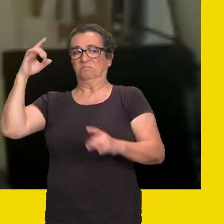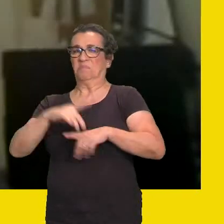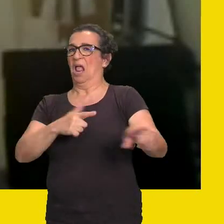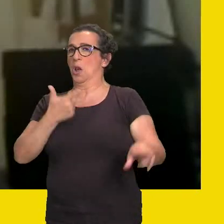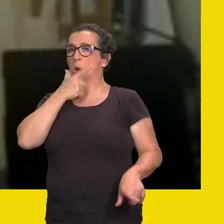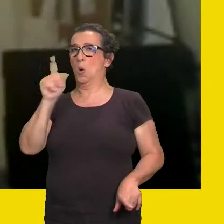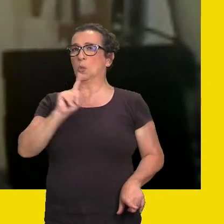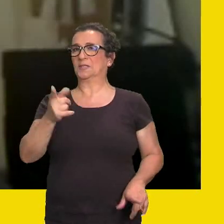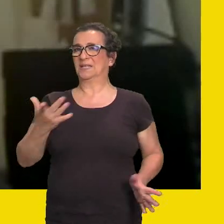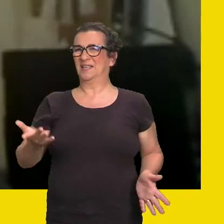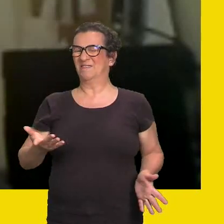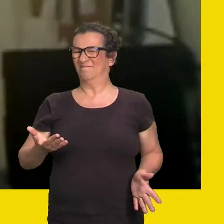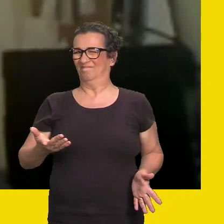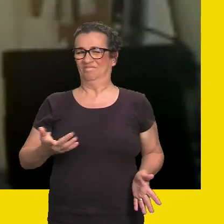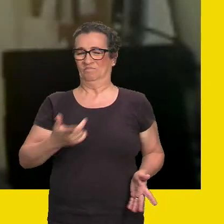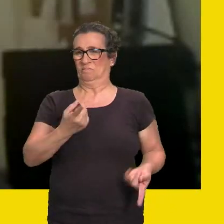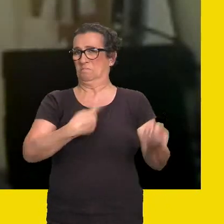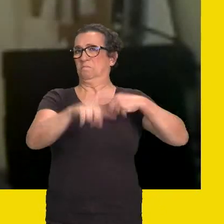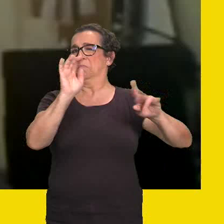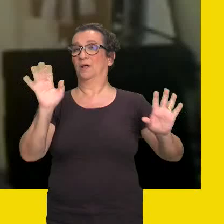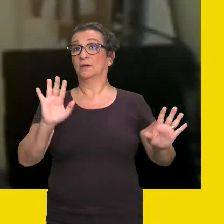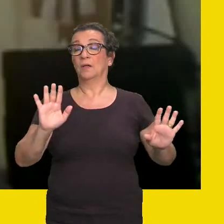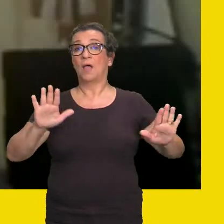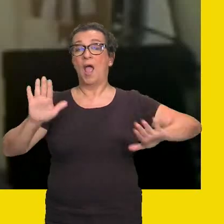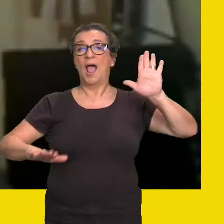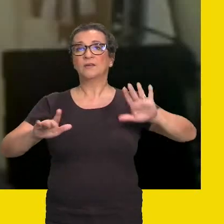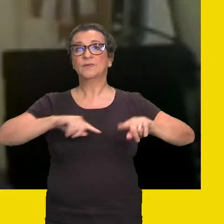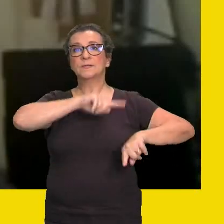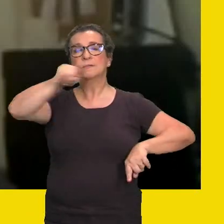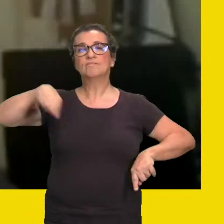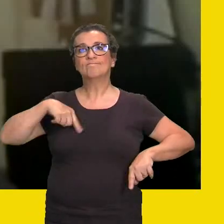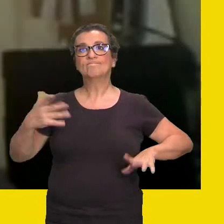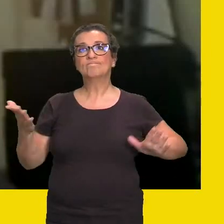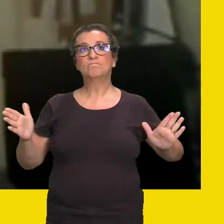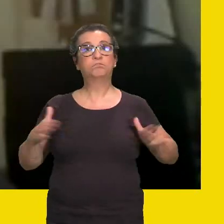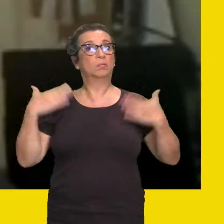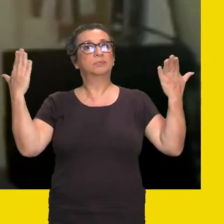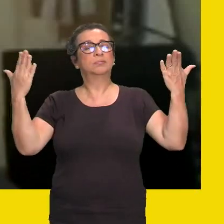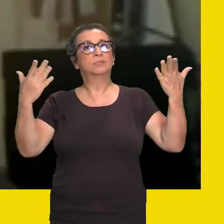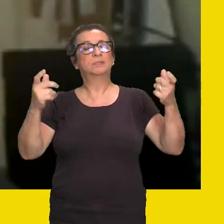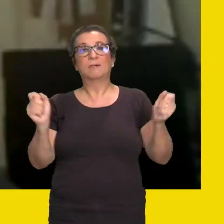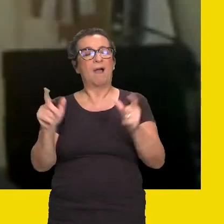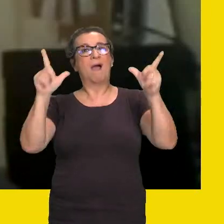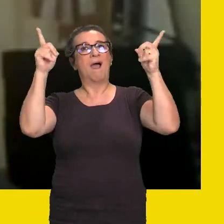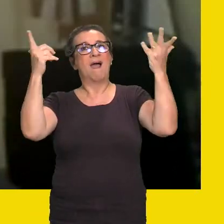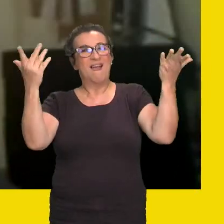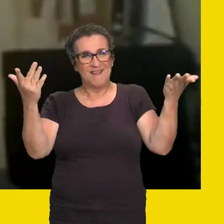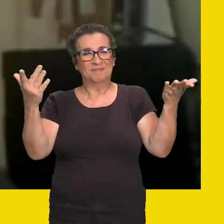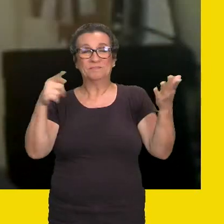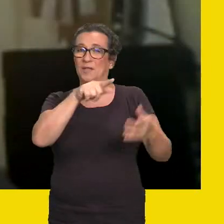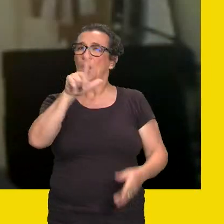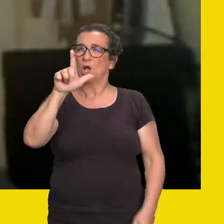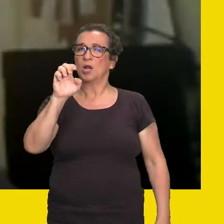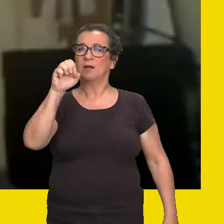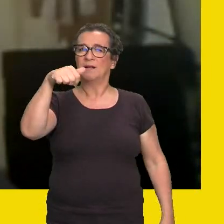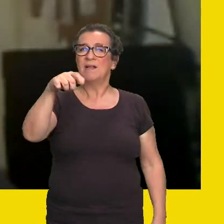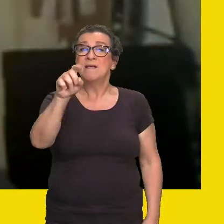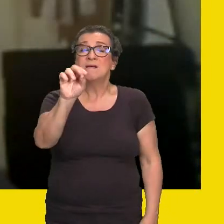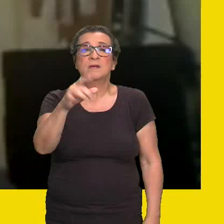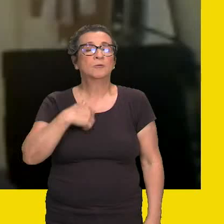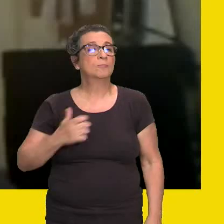tanto progresso. E muitas das vezes a gente, como professor, a gente se surpreende. O Leandro me